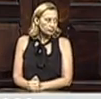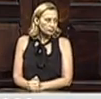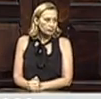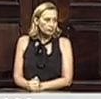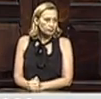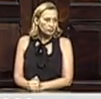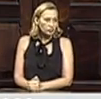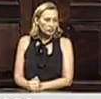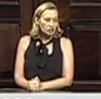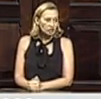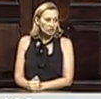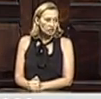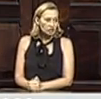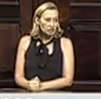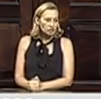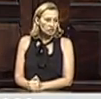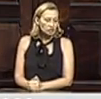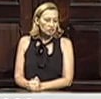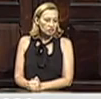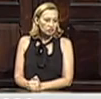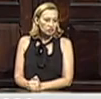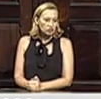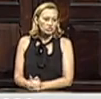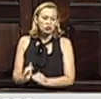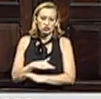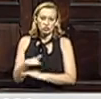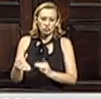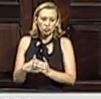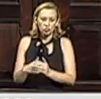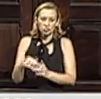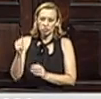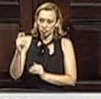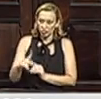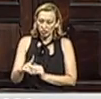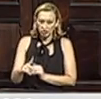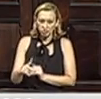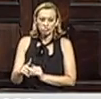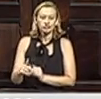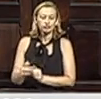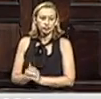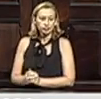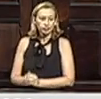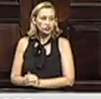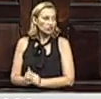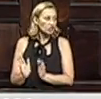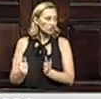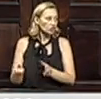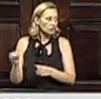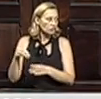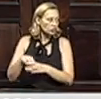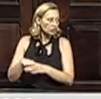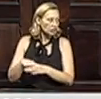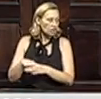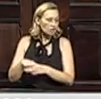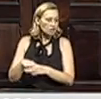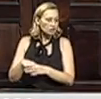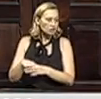Em votação, a matéria assim destacada. Senhores que aprovam nessa comissão, aprovada. Vamos votar a ordem do